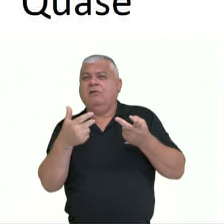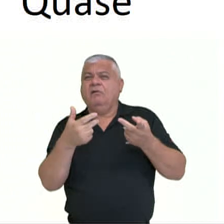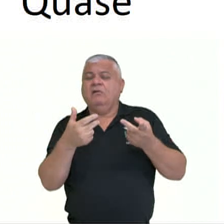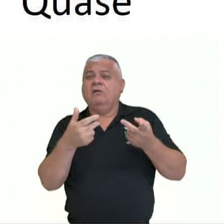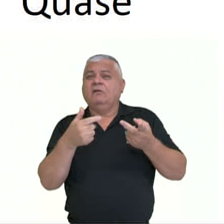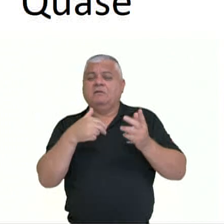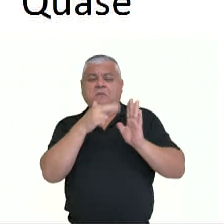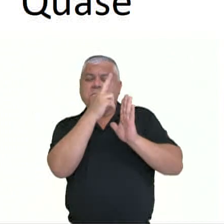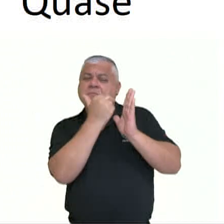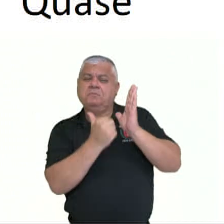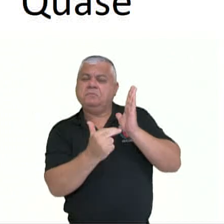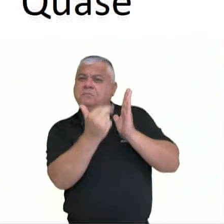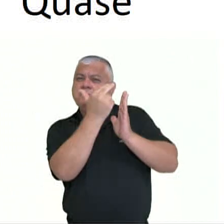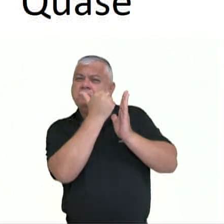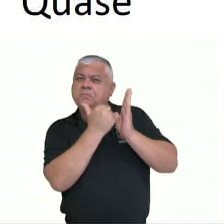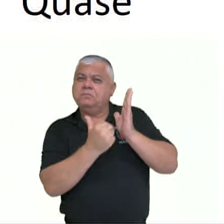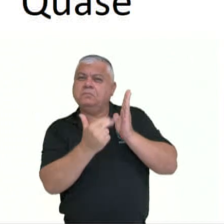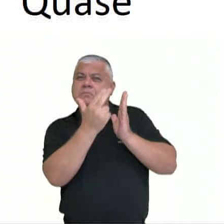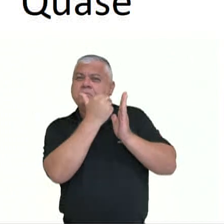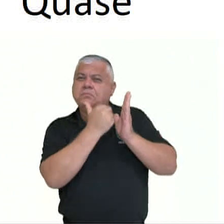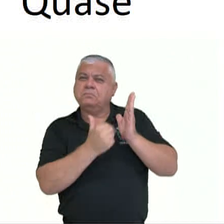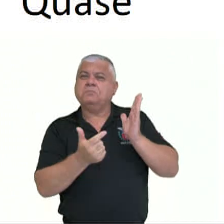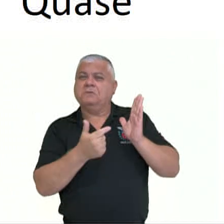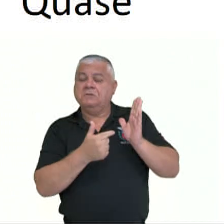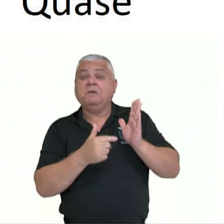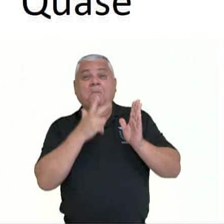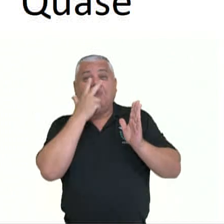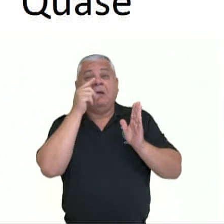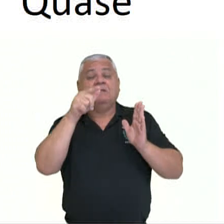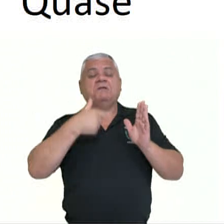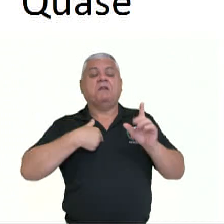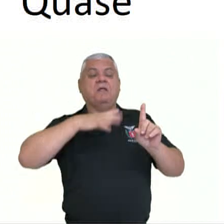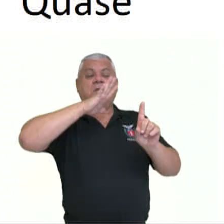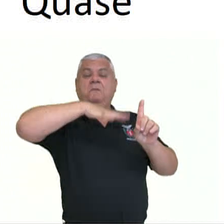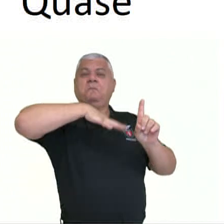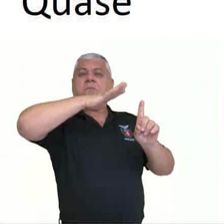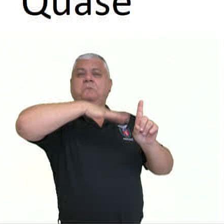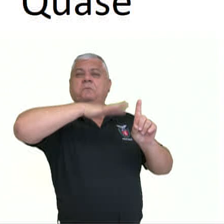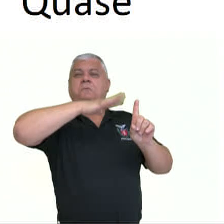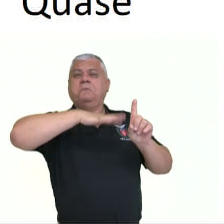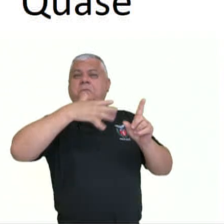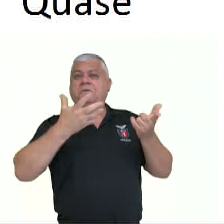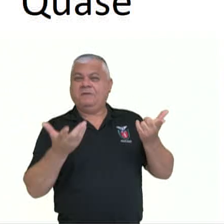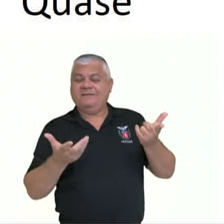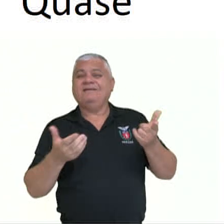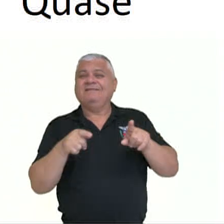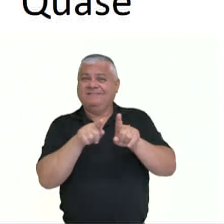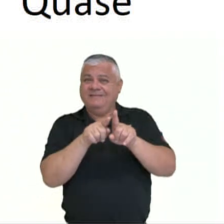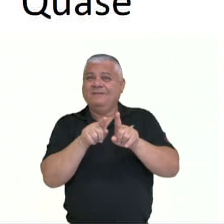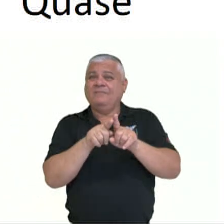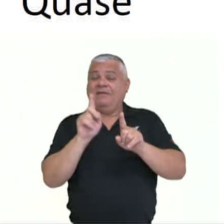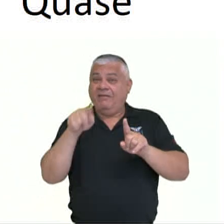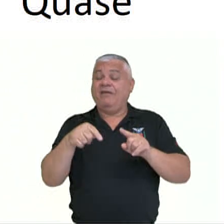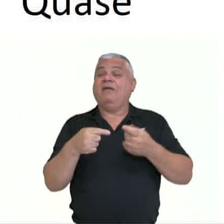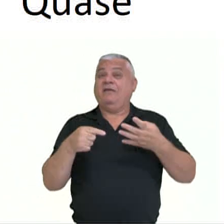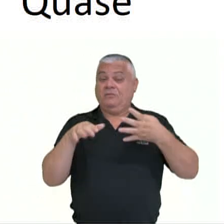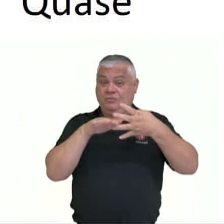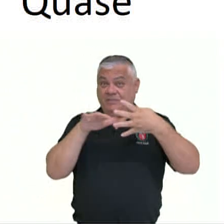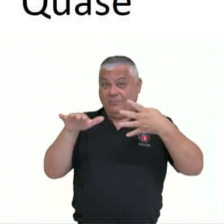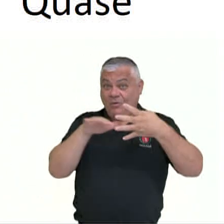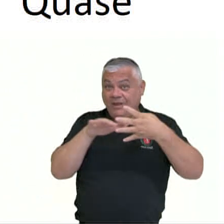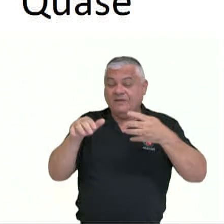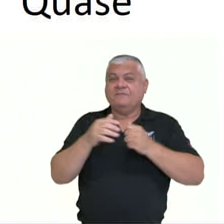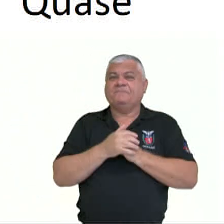que pintavam, quase elevando esses tipos a heróis, sóbrio e minucioso, veracidade e contemporaneidade. Então,